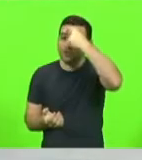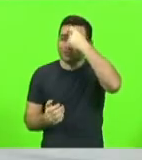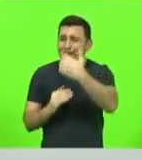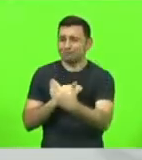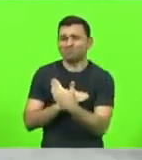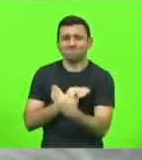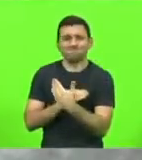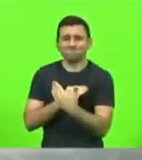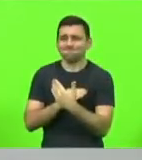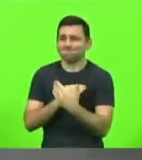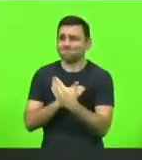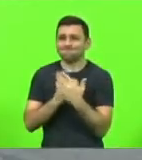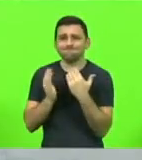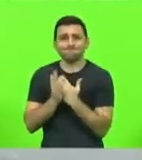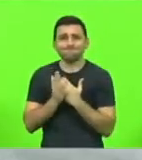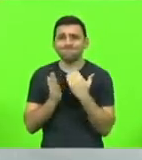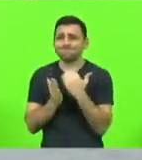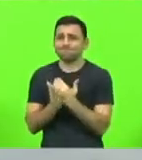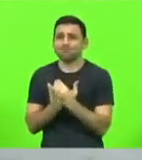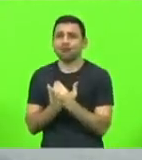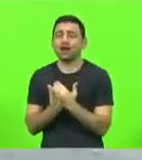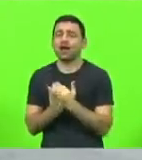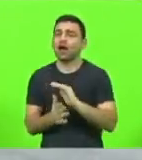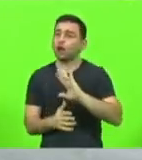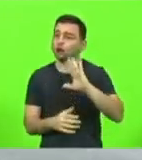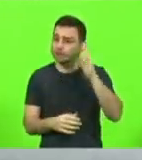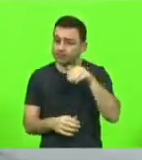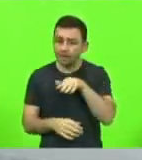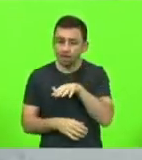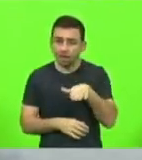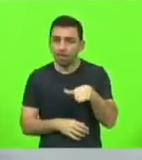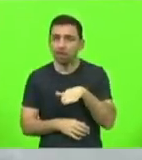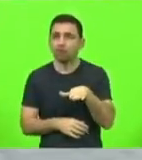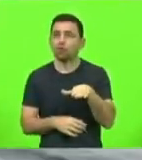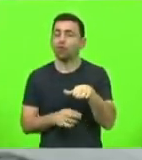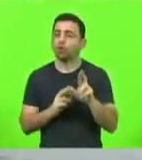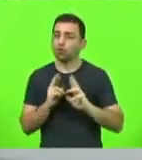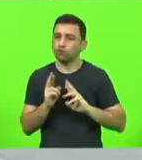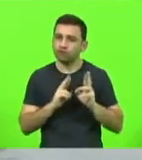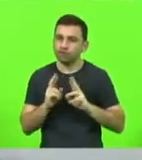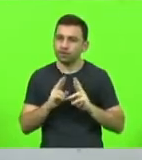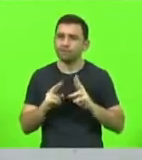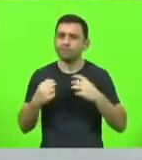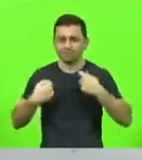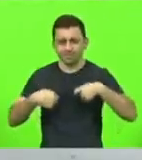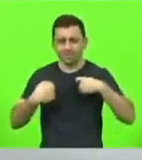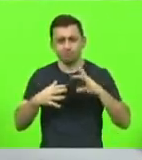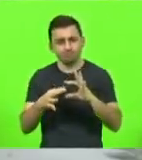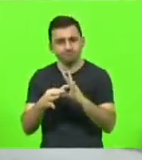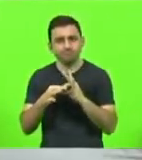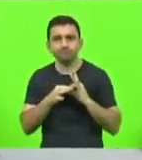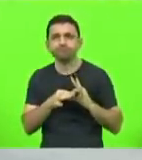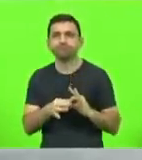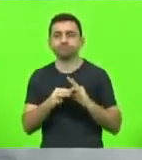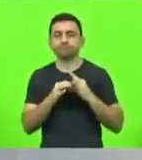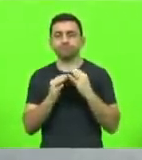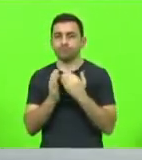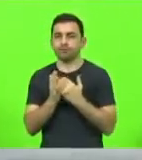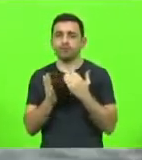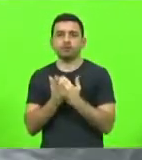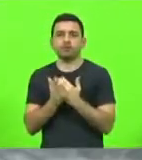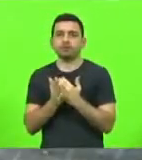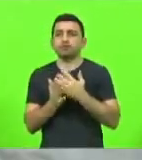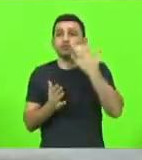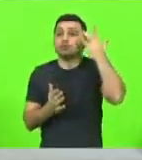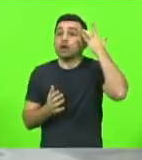porque trafega ali naquela rodovia. Nós temos que nos unir cada vez mais, porque não sabemos mais o que fazer. Somos a voz